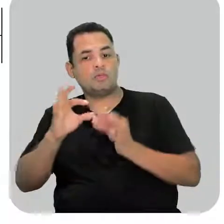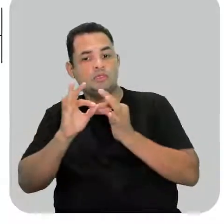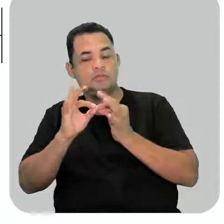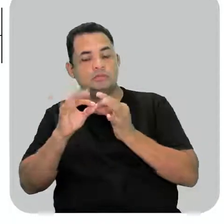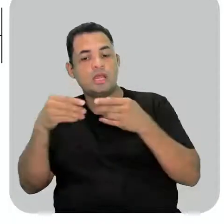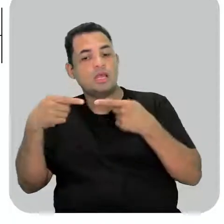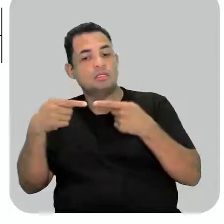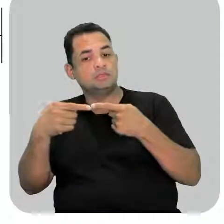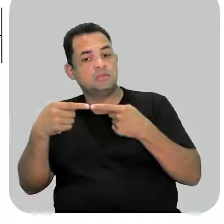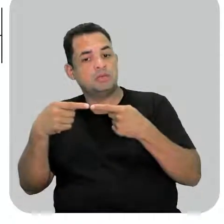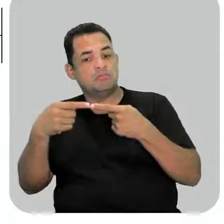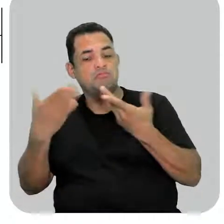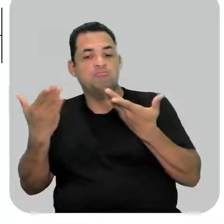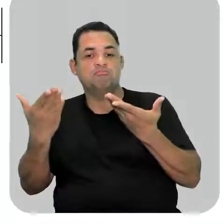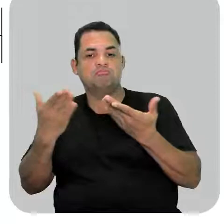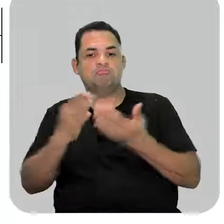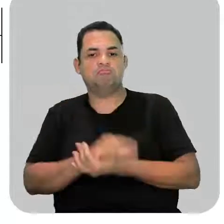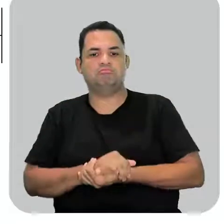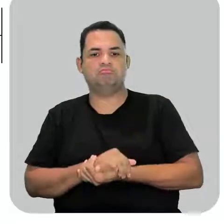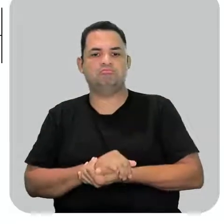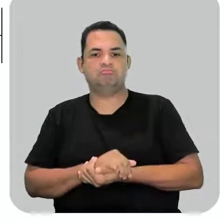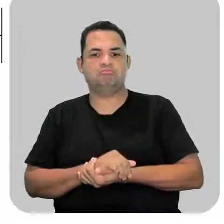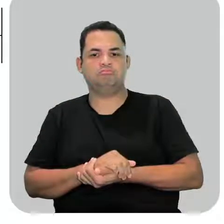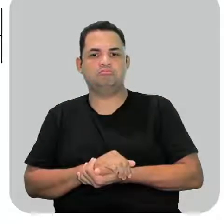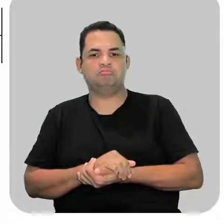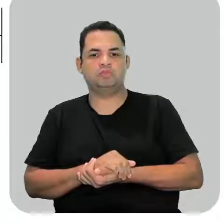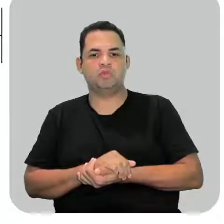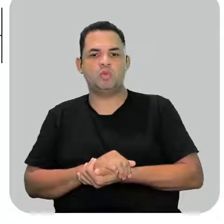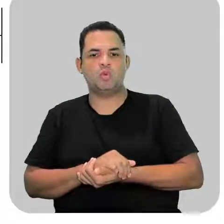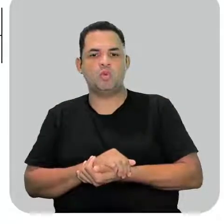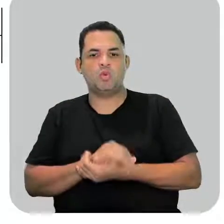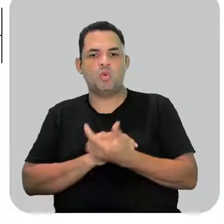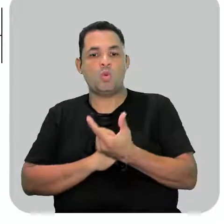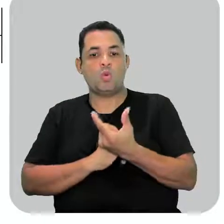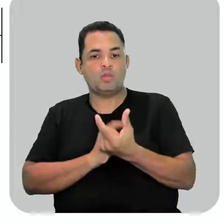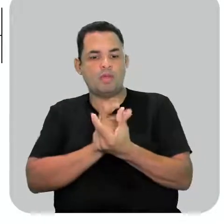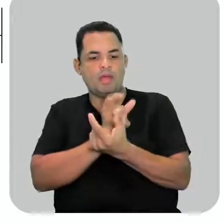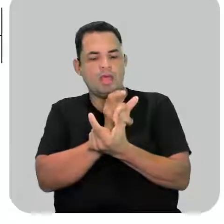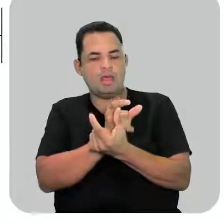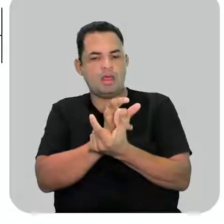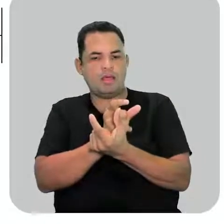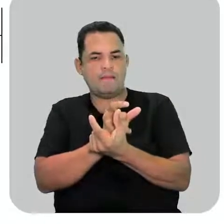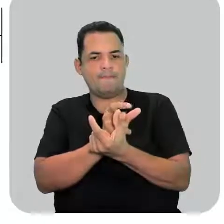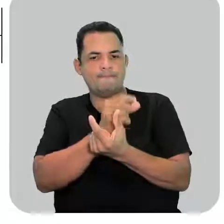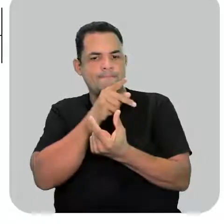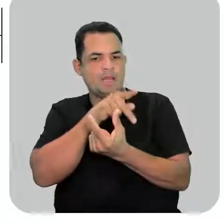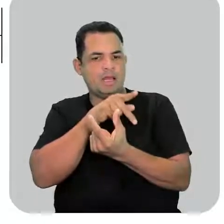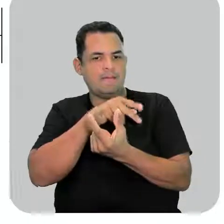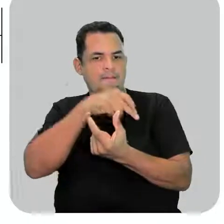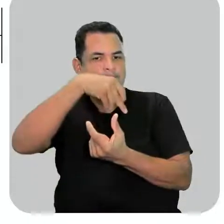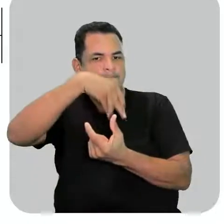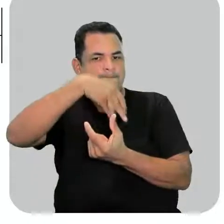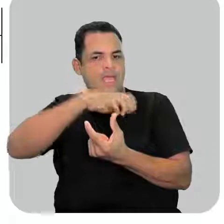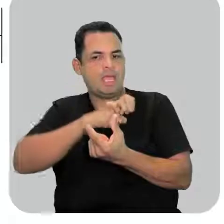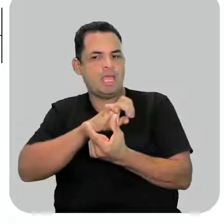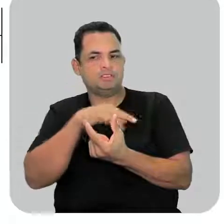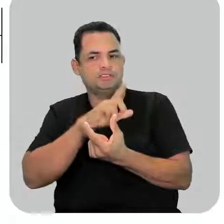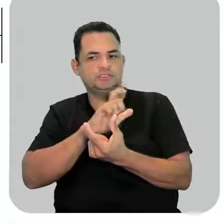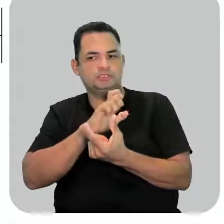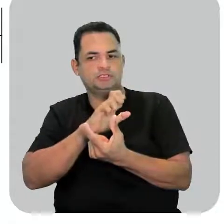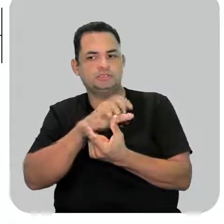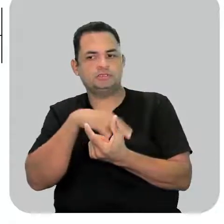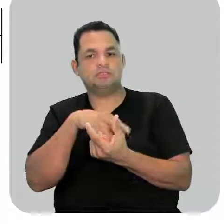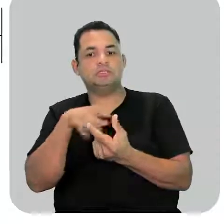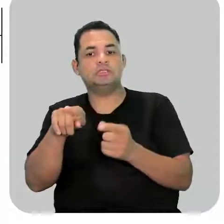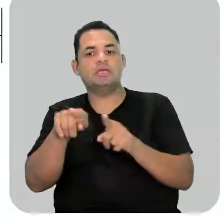ligação, né? Aqui no número de carbono a gente usa os prefixos met e et, e no tipo de ligação a